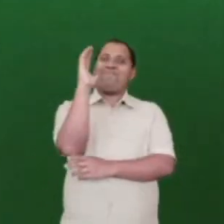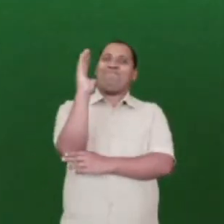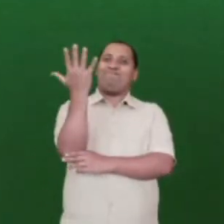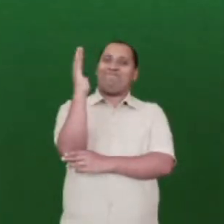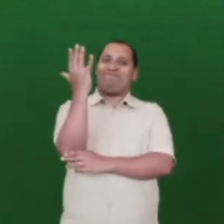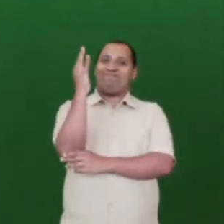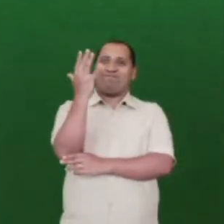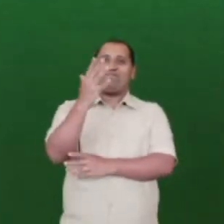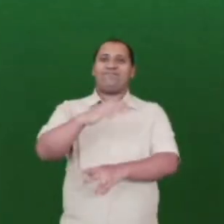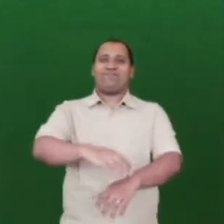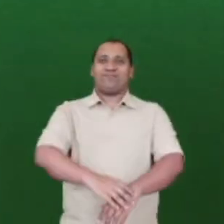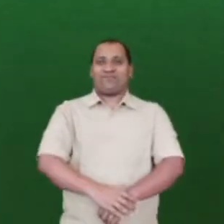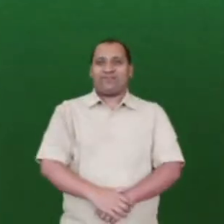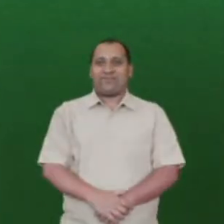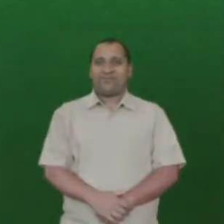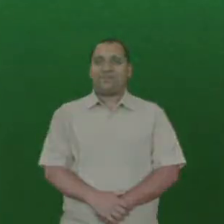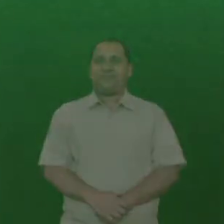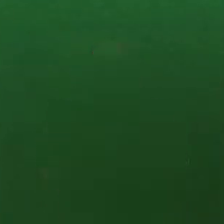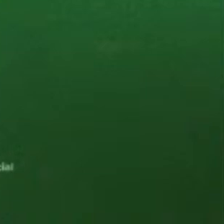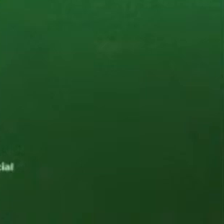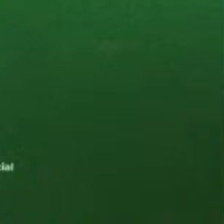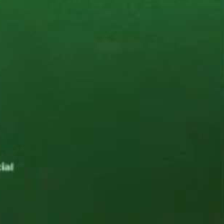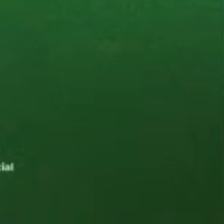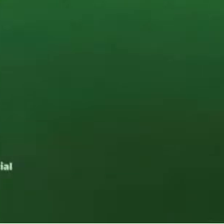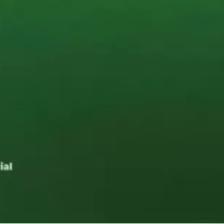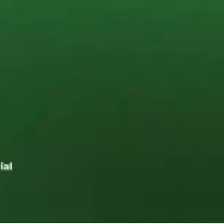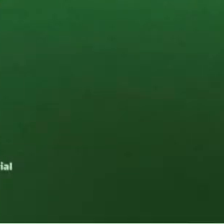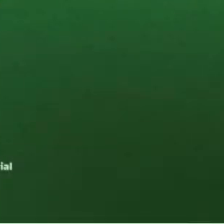Universidade Federal do Pampa.